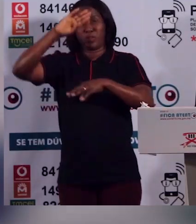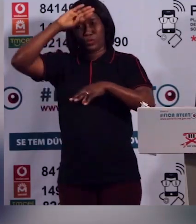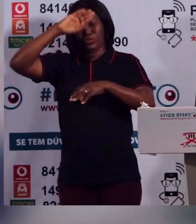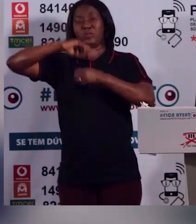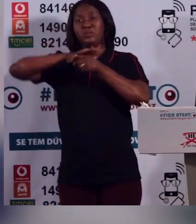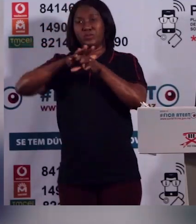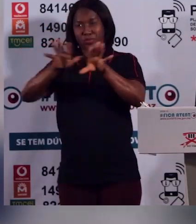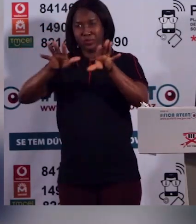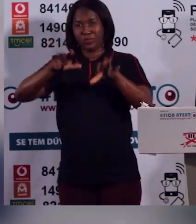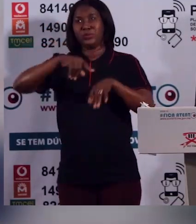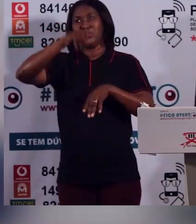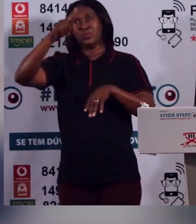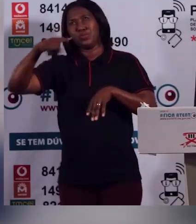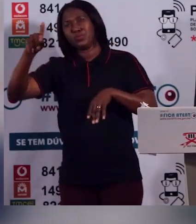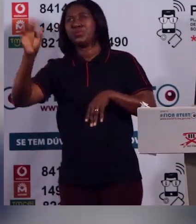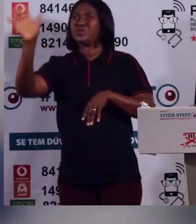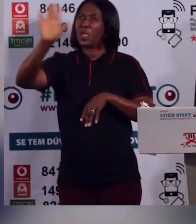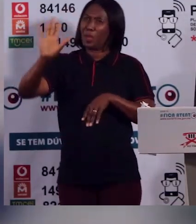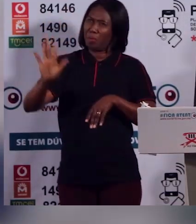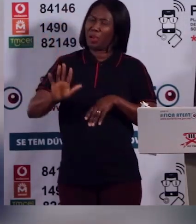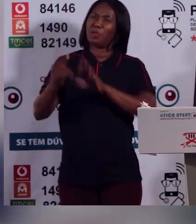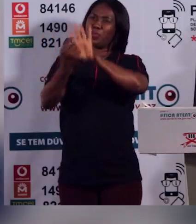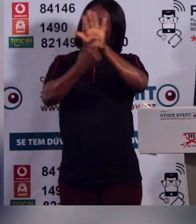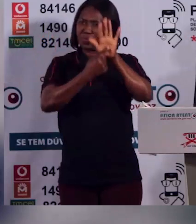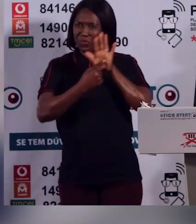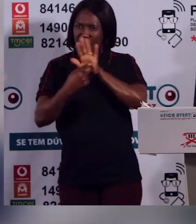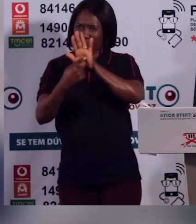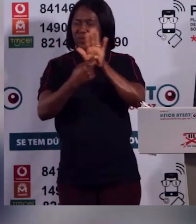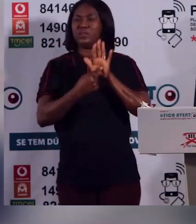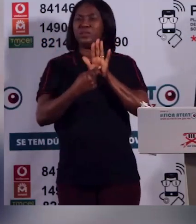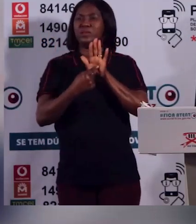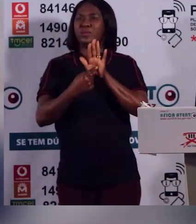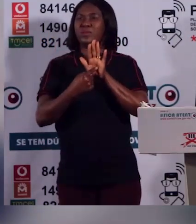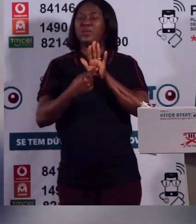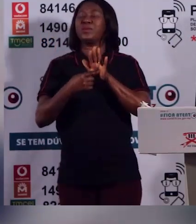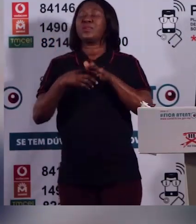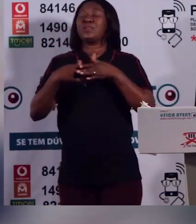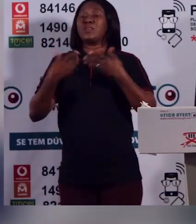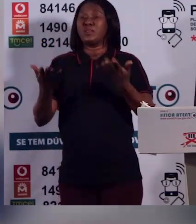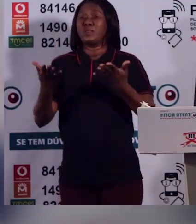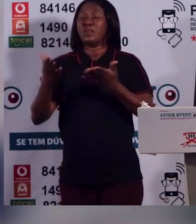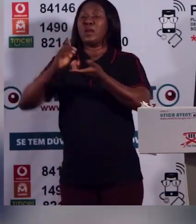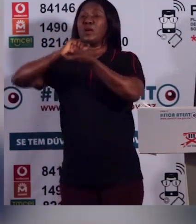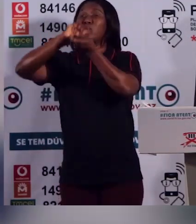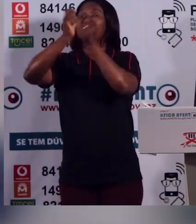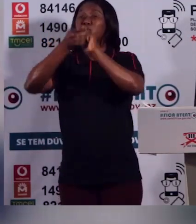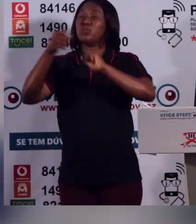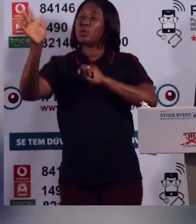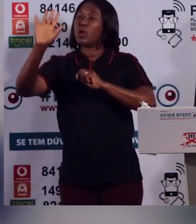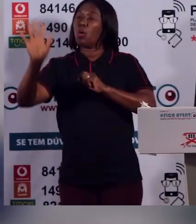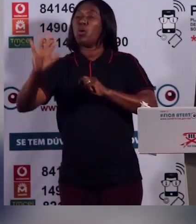O gráfico, os mapas que estão mostrados ali naquele diapositivo mostram a mudança de